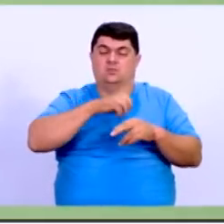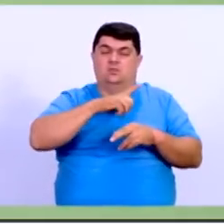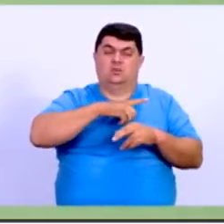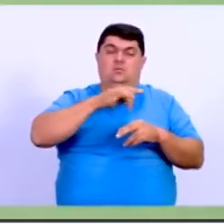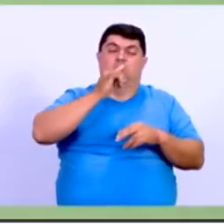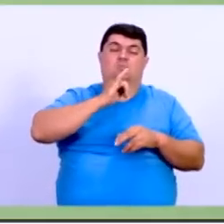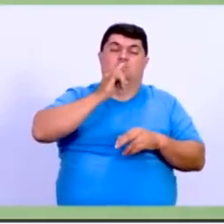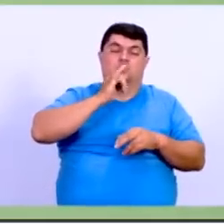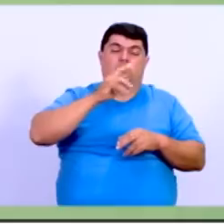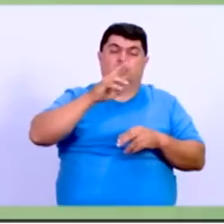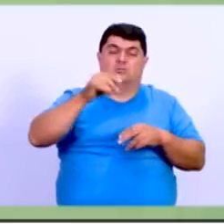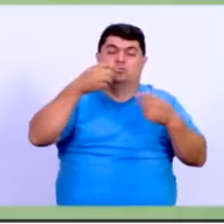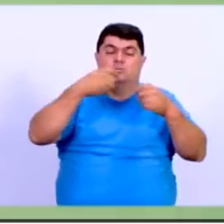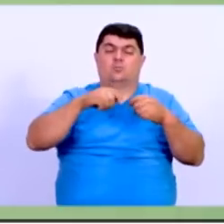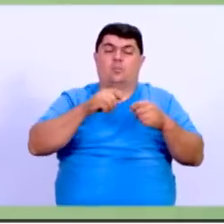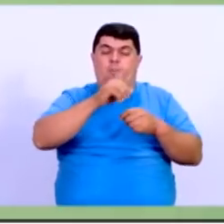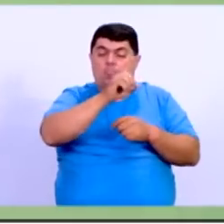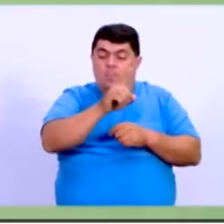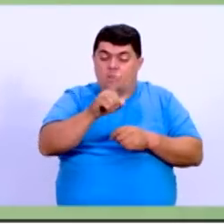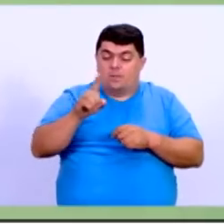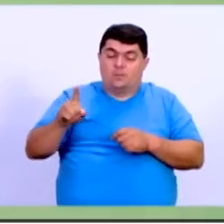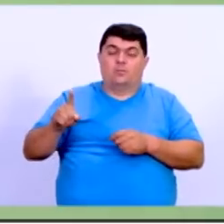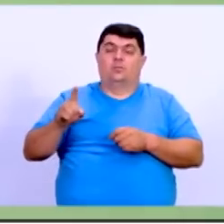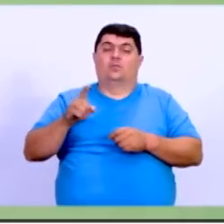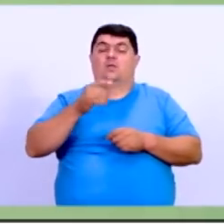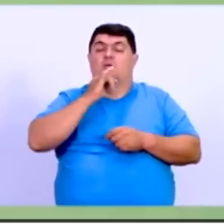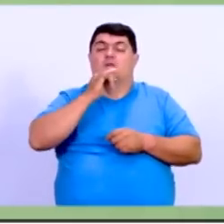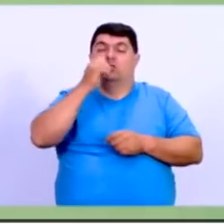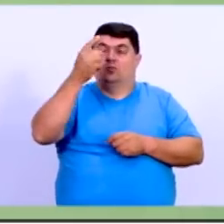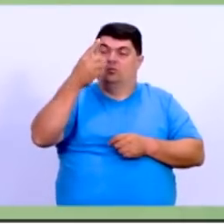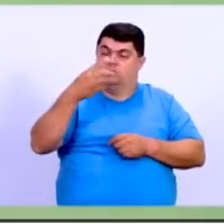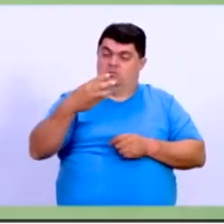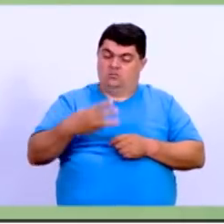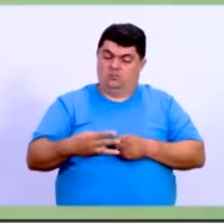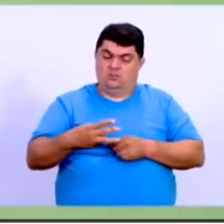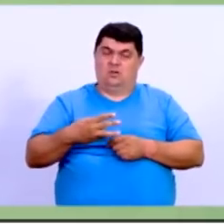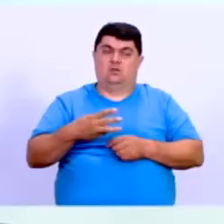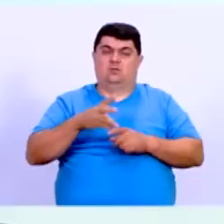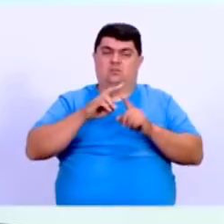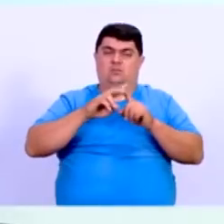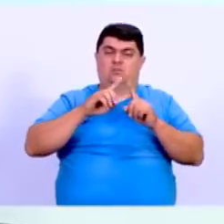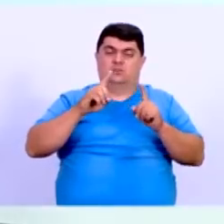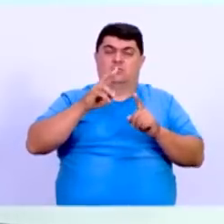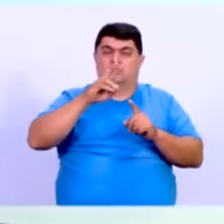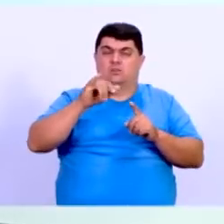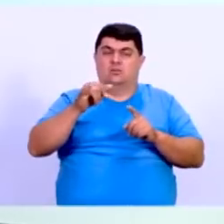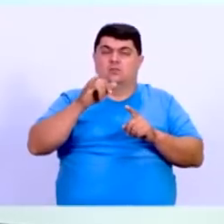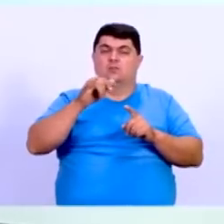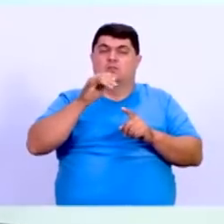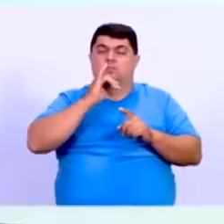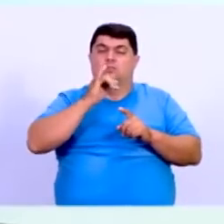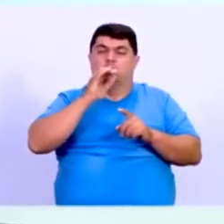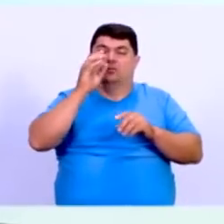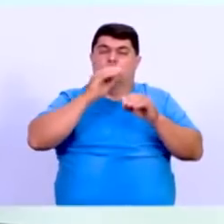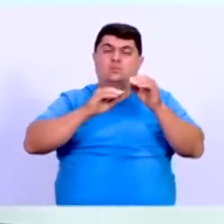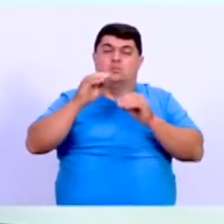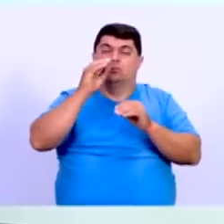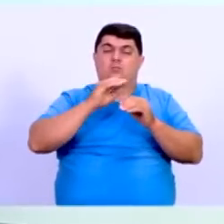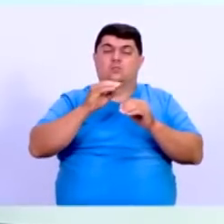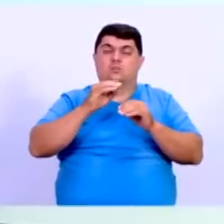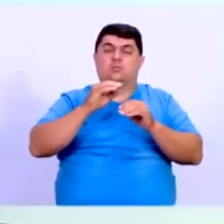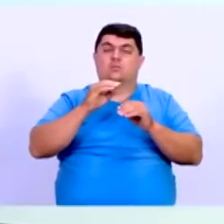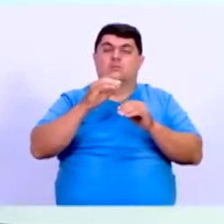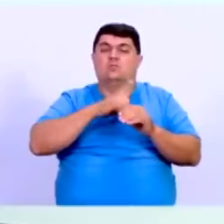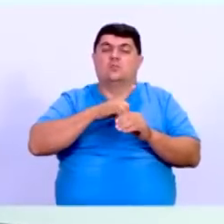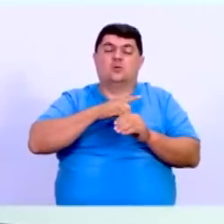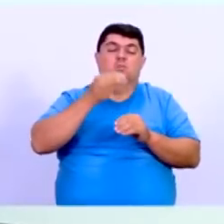você vai ter que explicar cada um deles, né? Então, ó, exemplo 1, 2 e 3. Você vai elencar esses 3 exemplos de redes, de